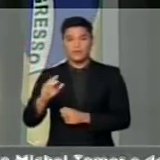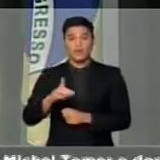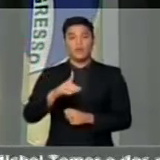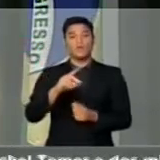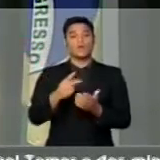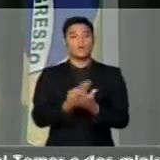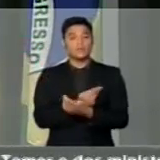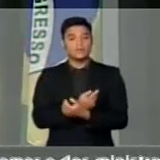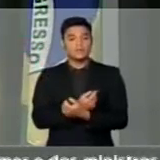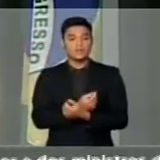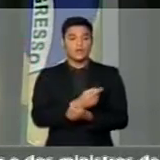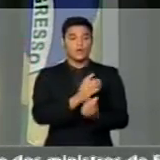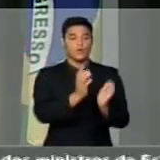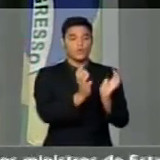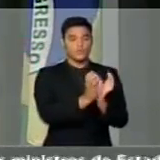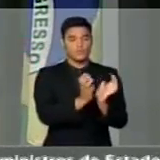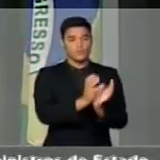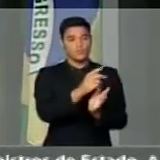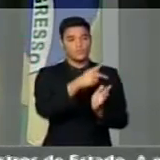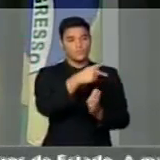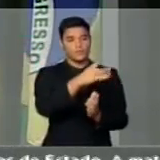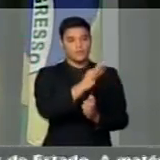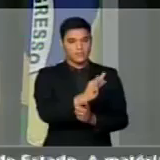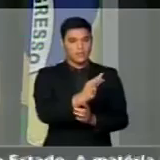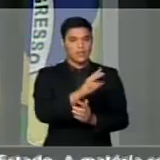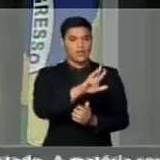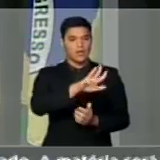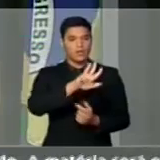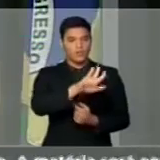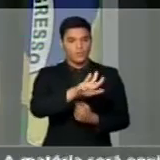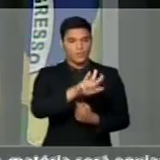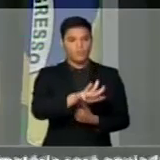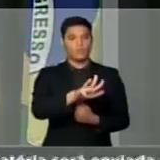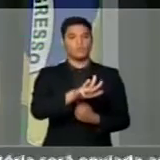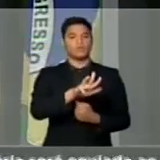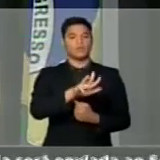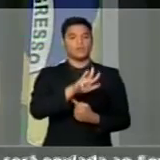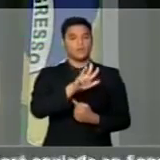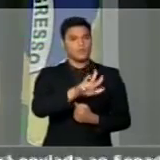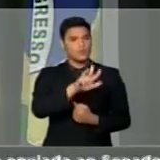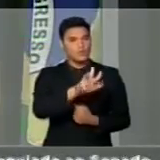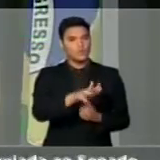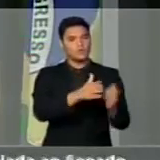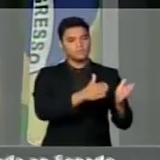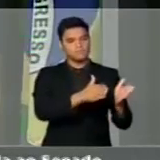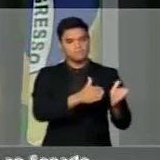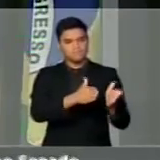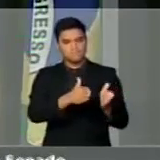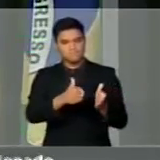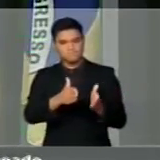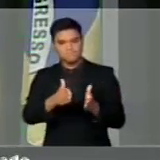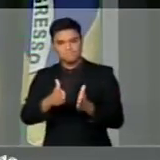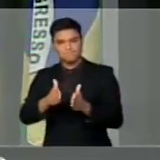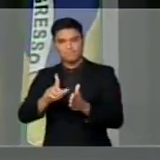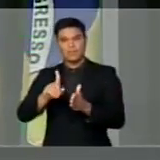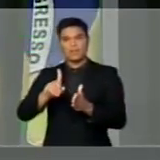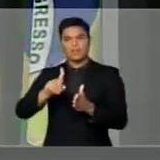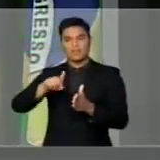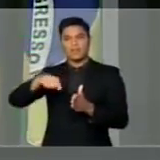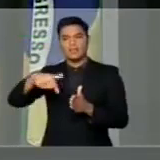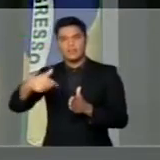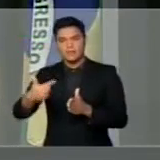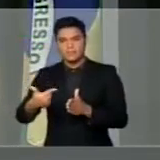Lula. No segundo, manteve a estabilidade e a conquista do Plano Real. Não fez as